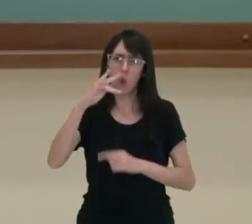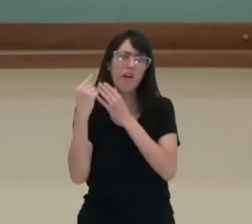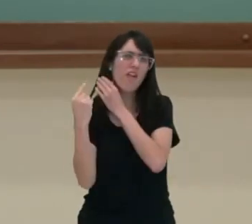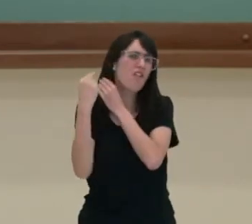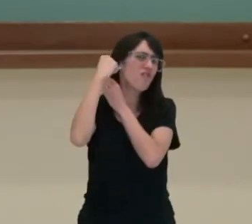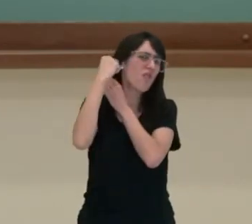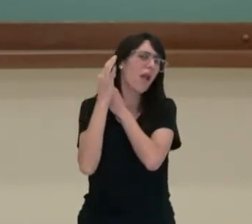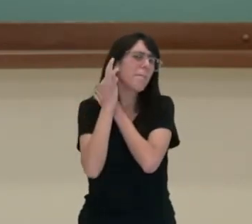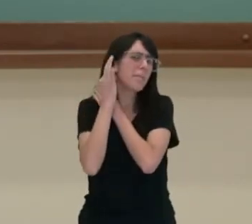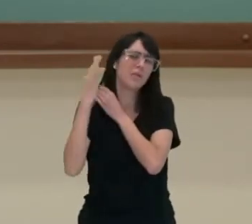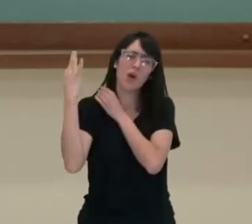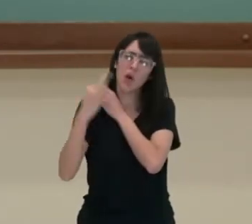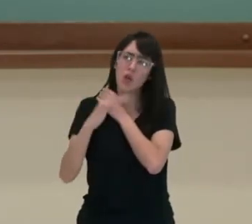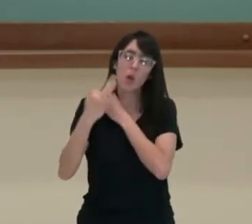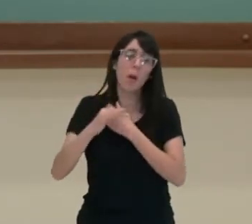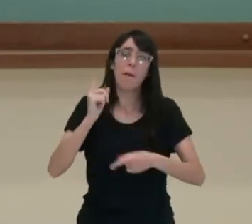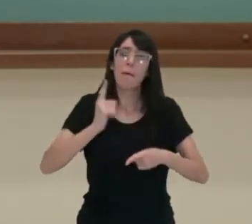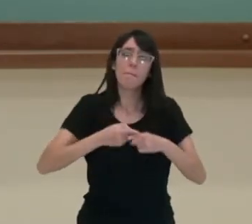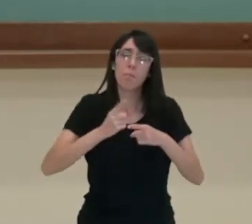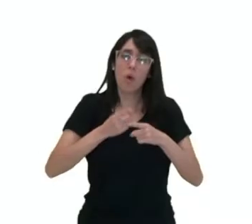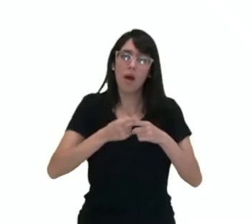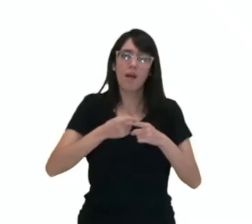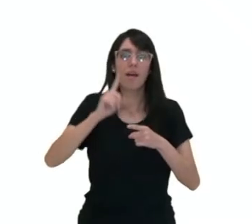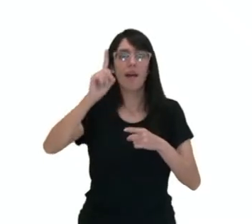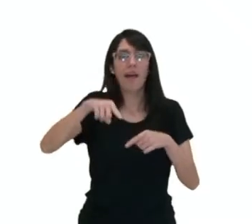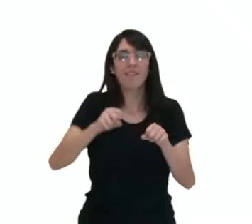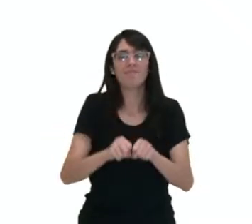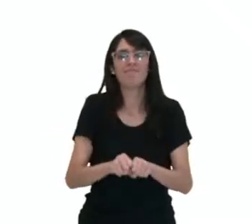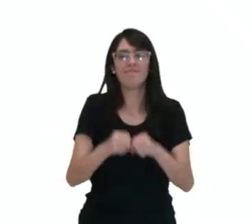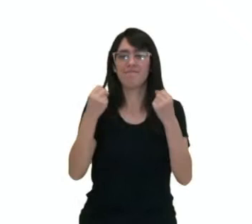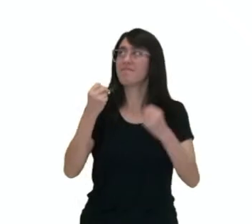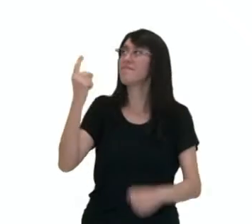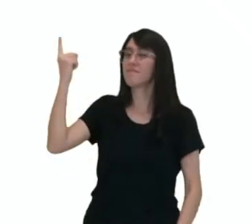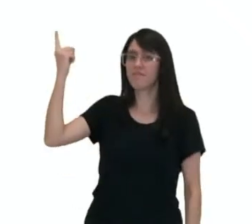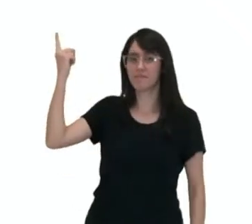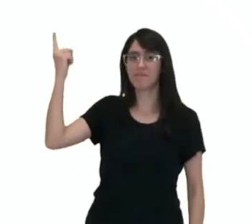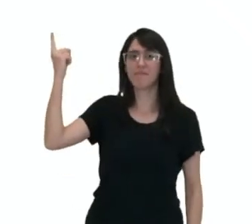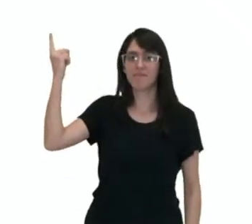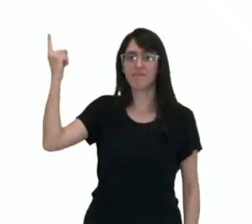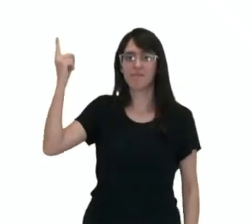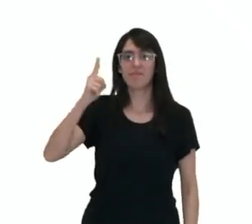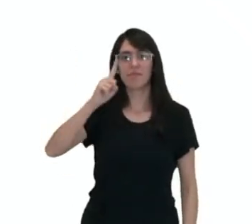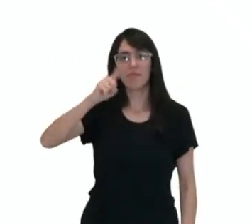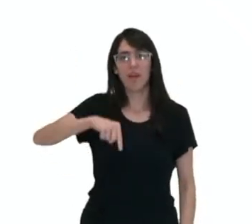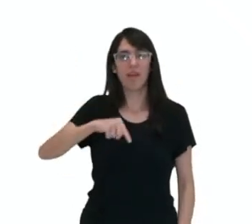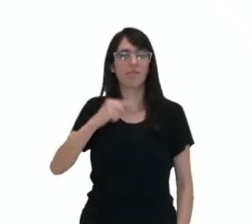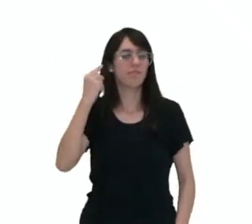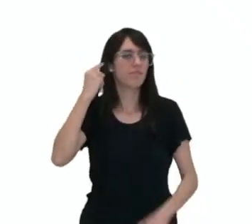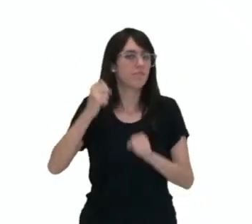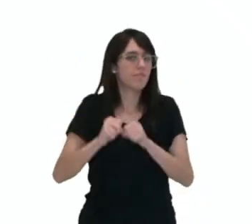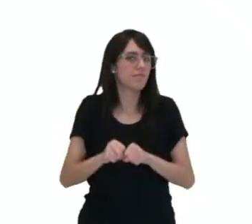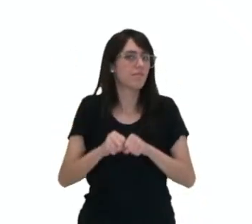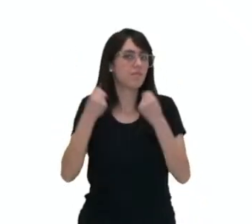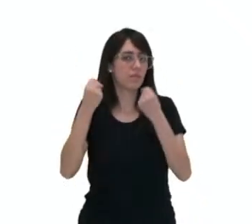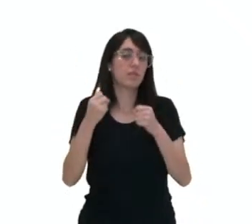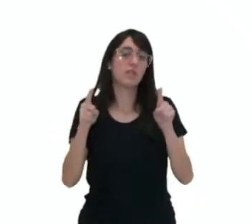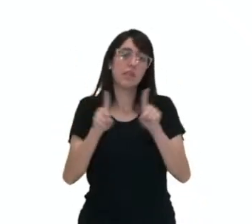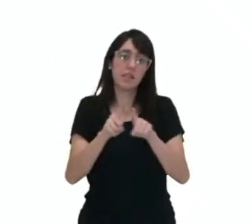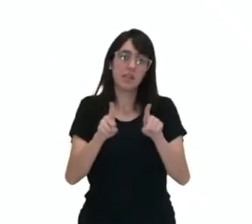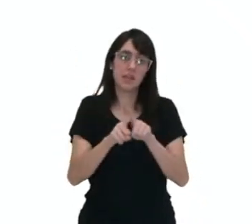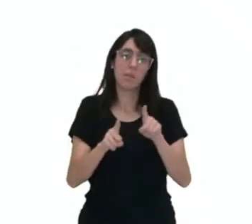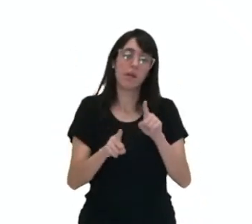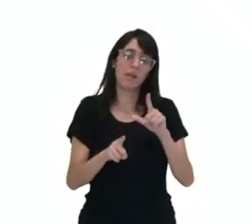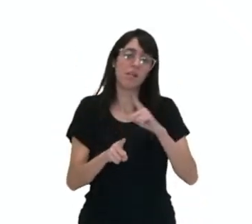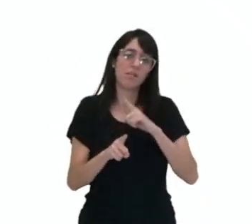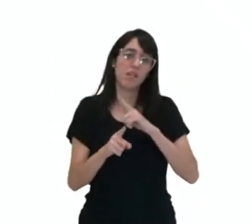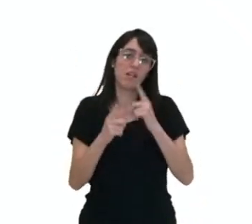dói? Na verdade, dói porque você rompe esse pericôndrio, que é super vascularizado e que tem rede